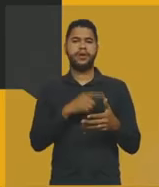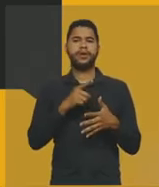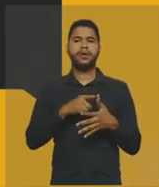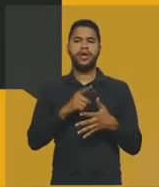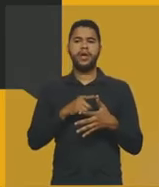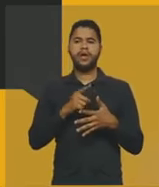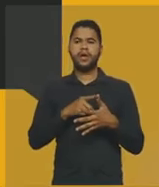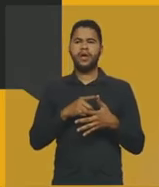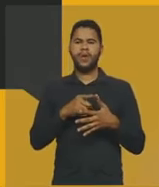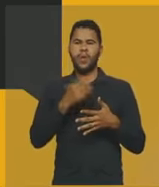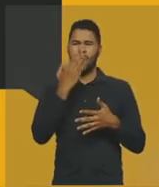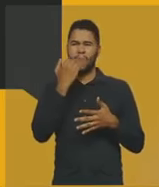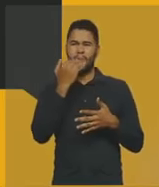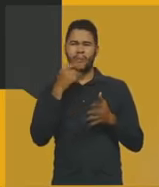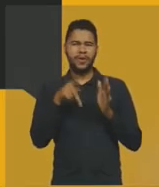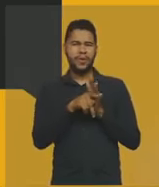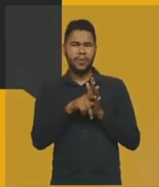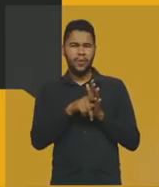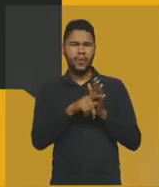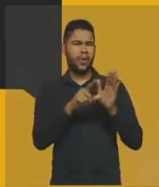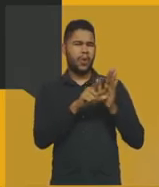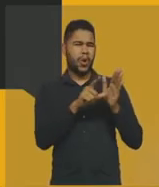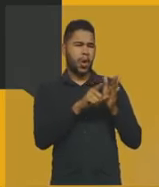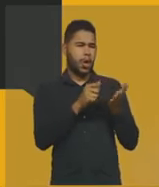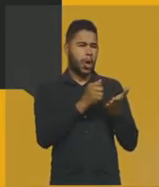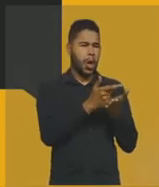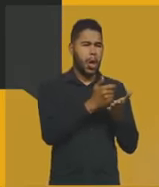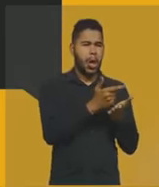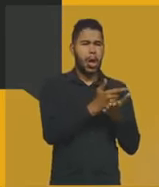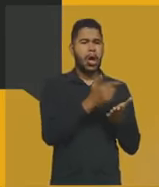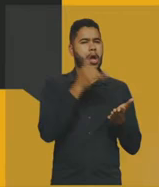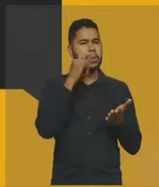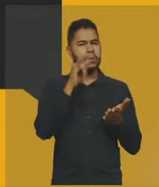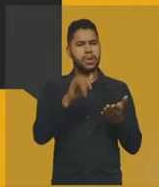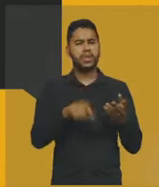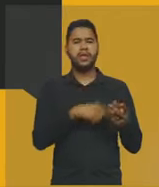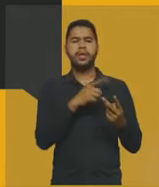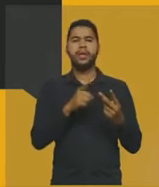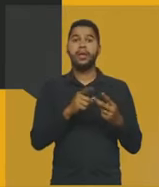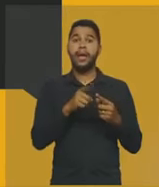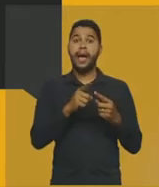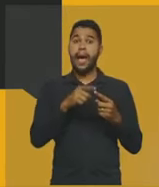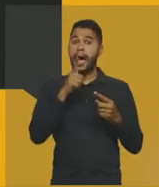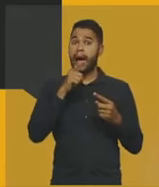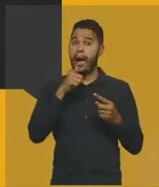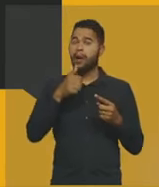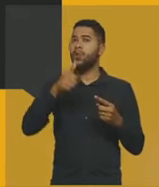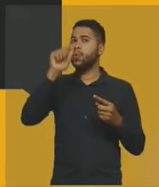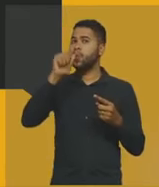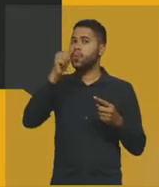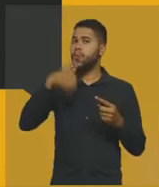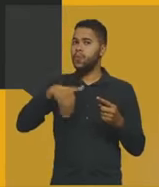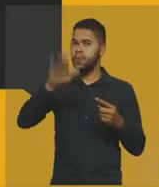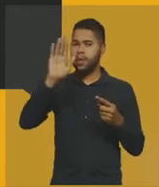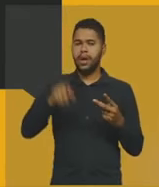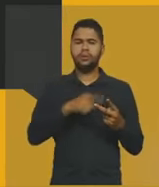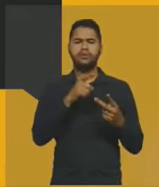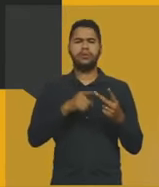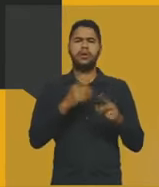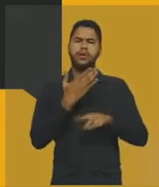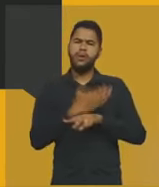as comidas processadas, drink more water, beber mais água, do exercise,